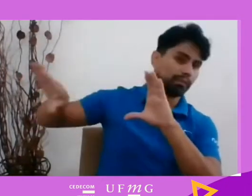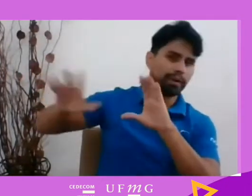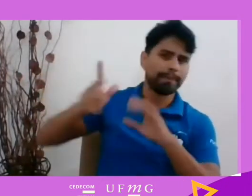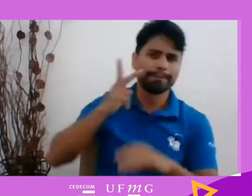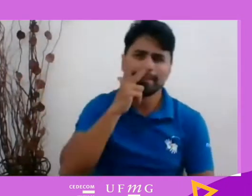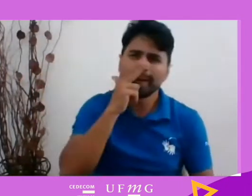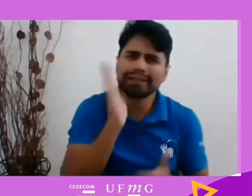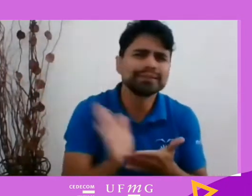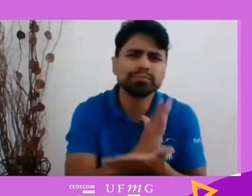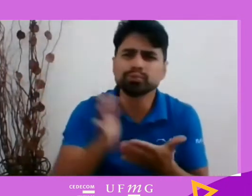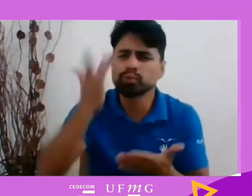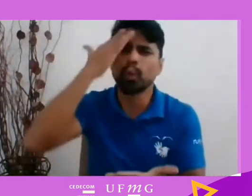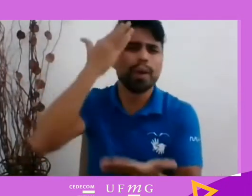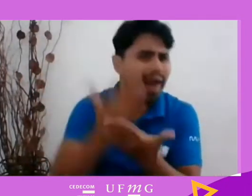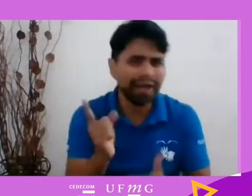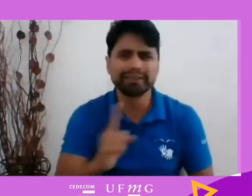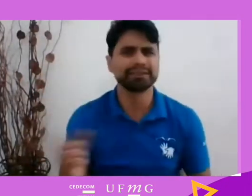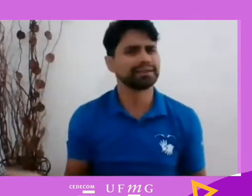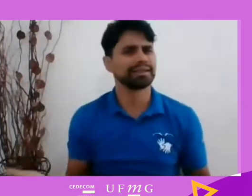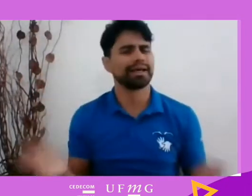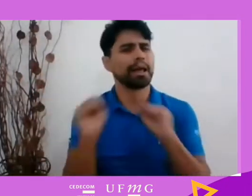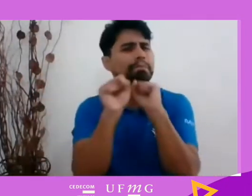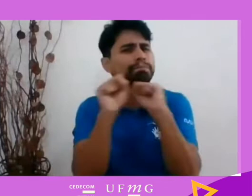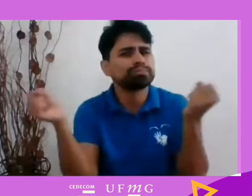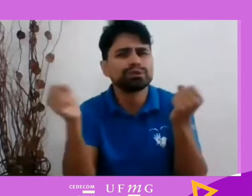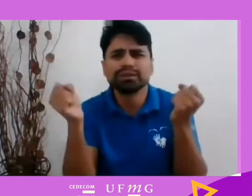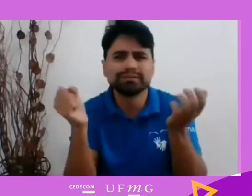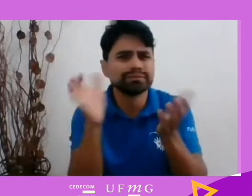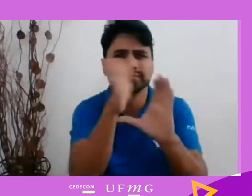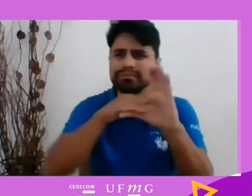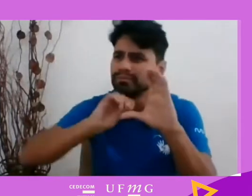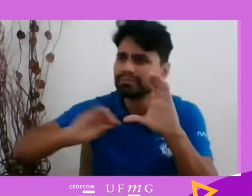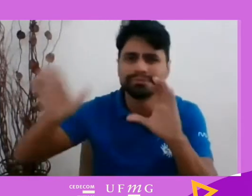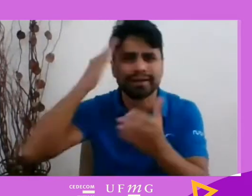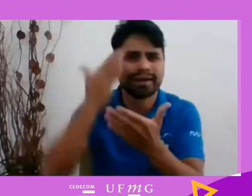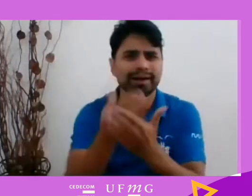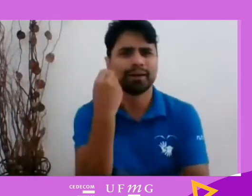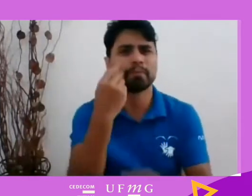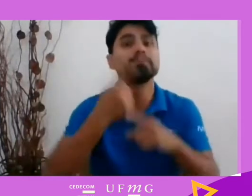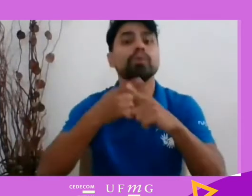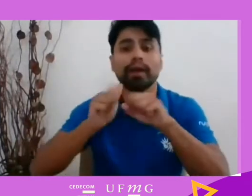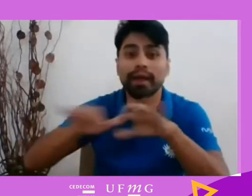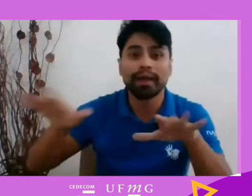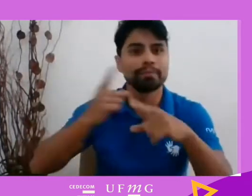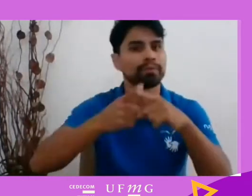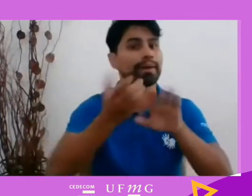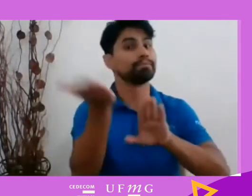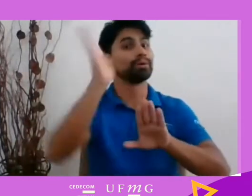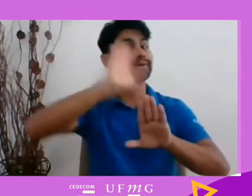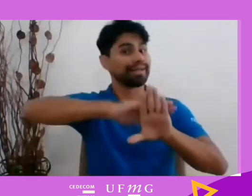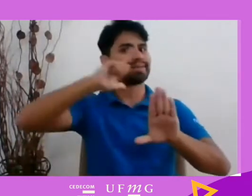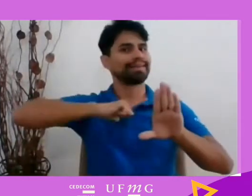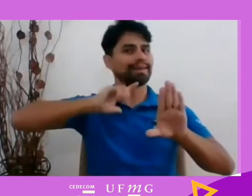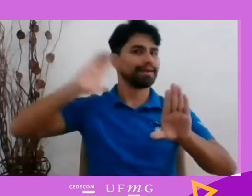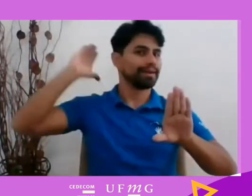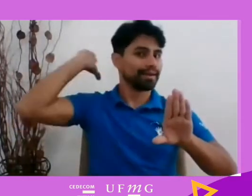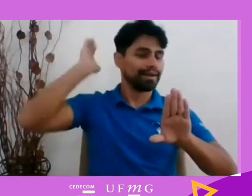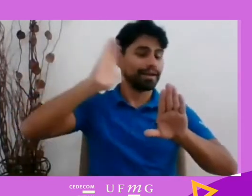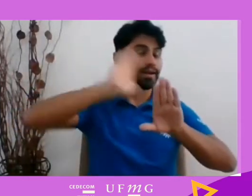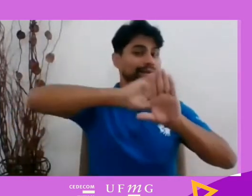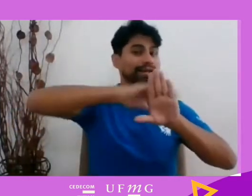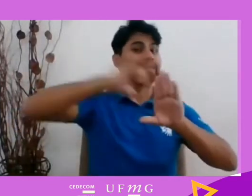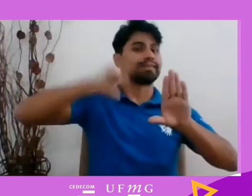que espalha desse jeito? Porque reflete uma crença política. Então, não é só uma questão econômica. É uma questão que é